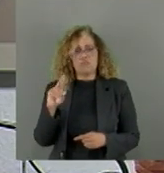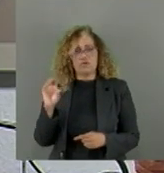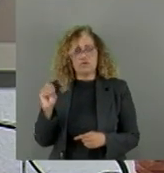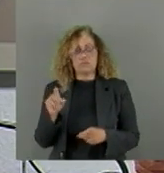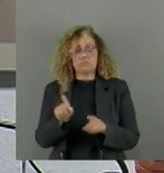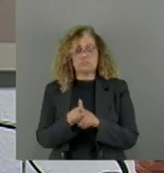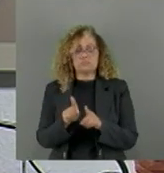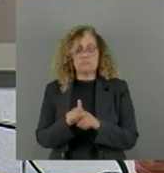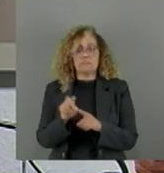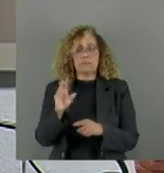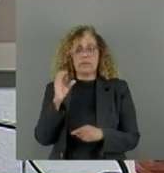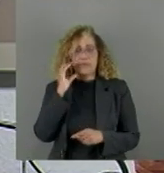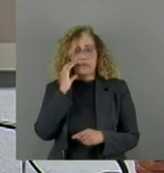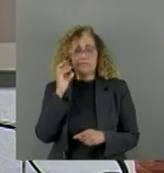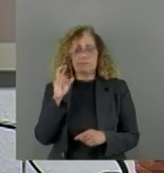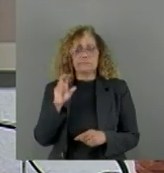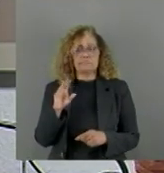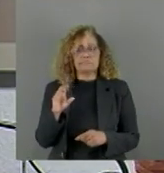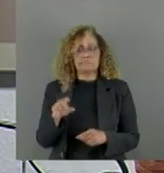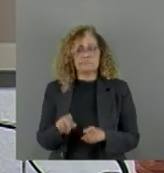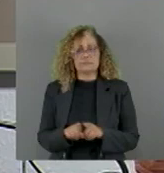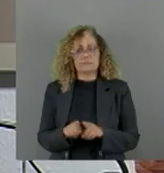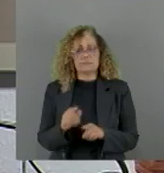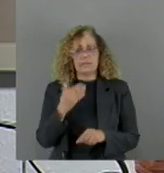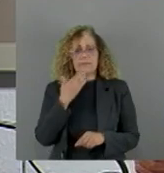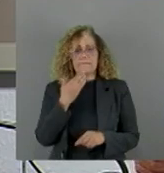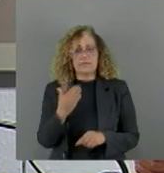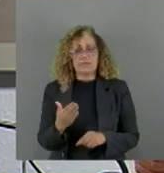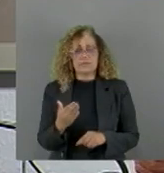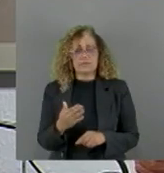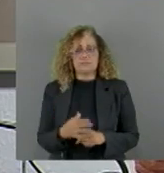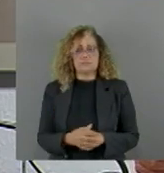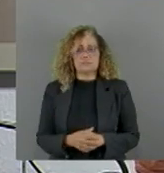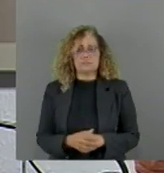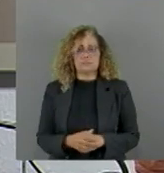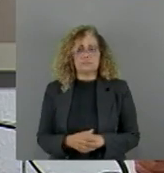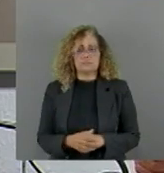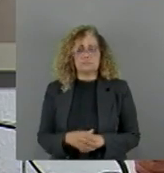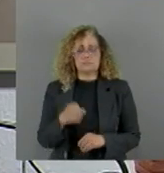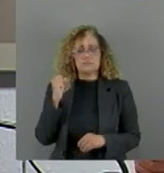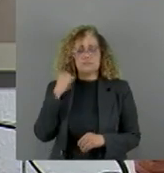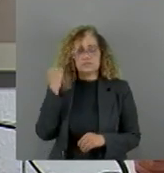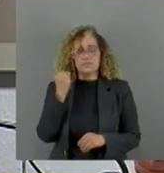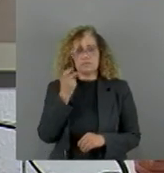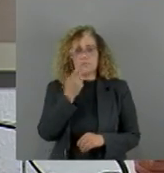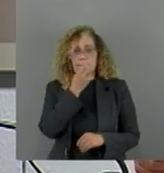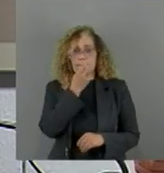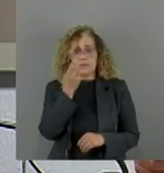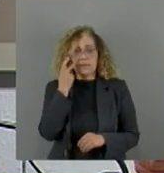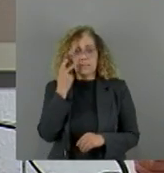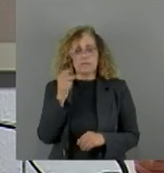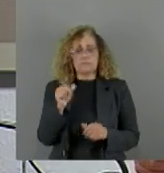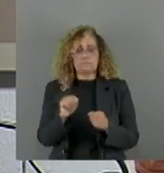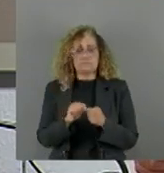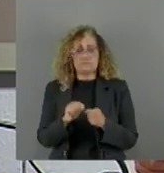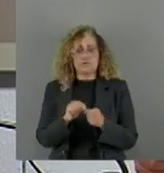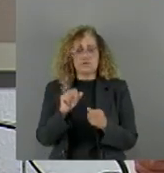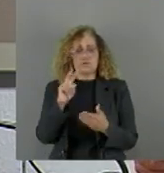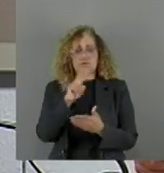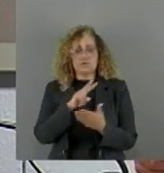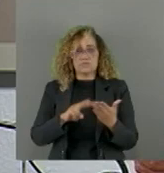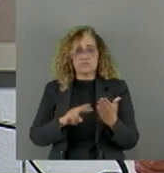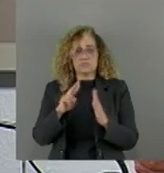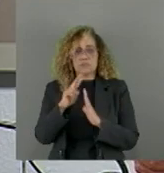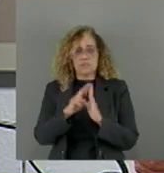Flávio Arnes, e eu solicito ao senador Paulo Paim que faça o